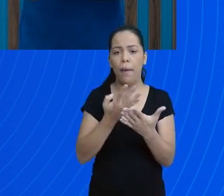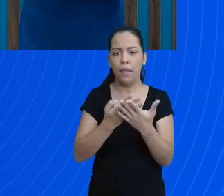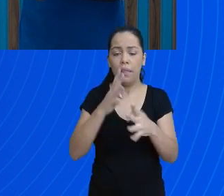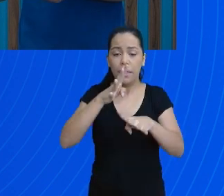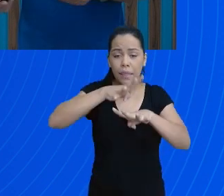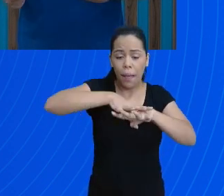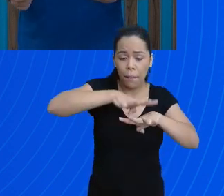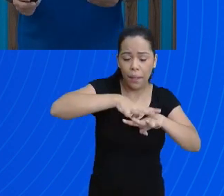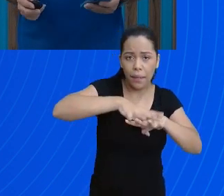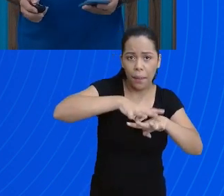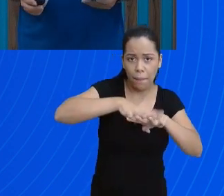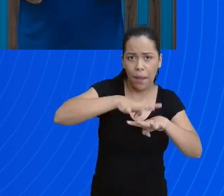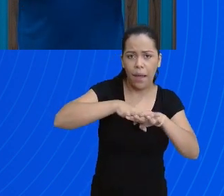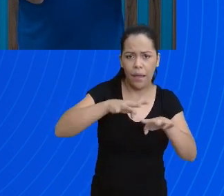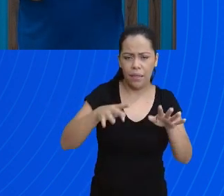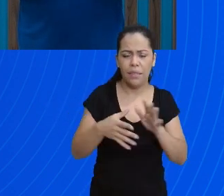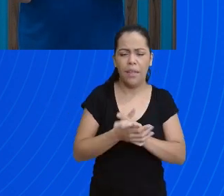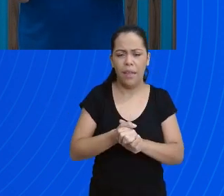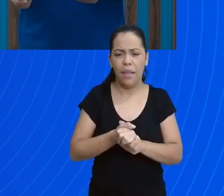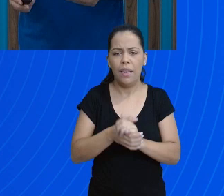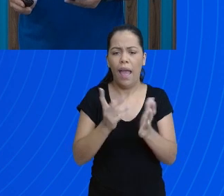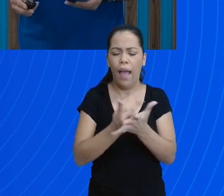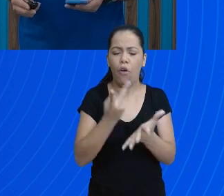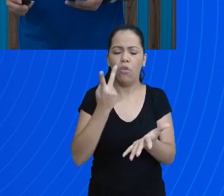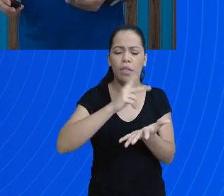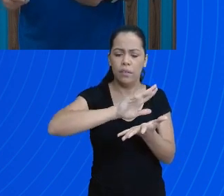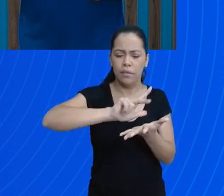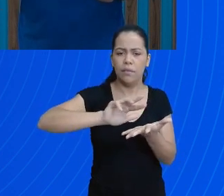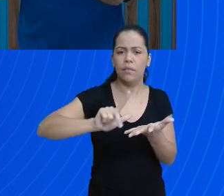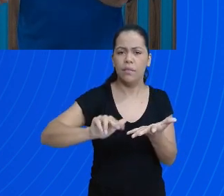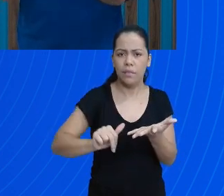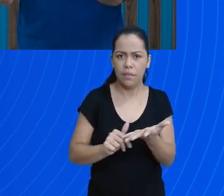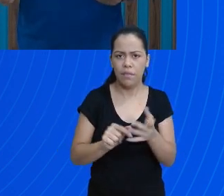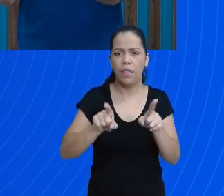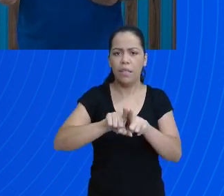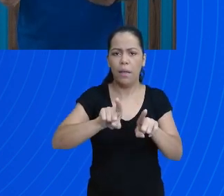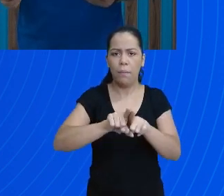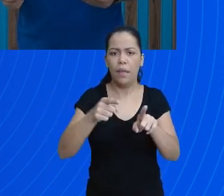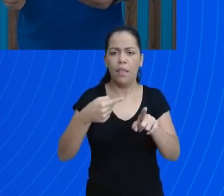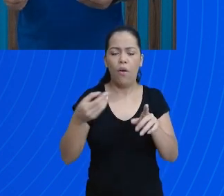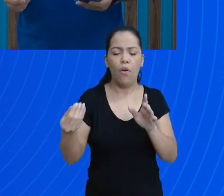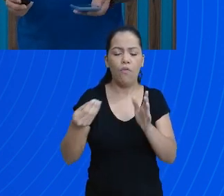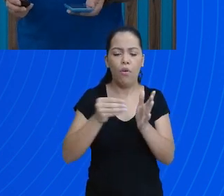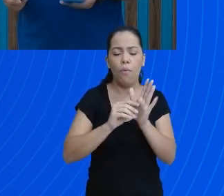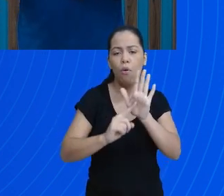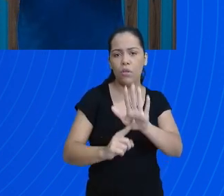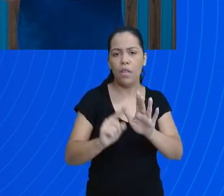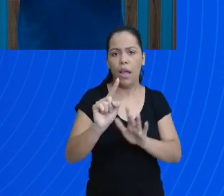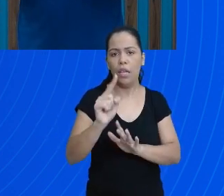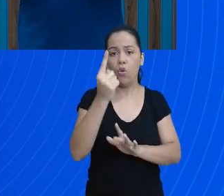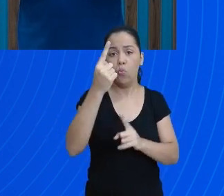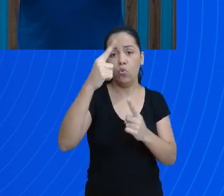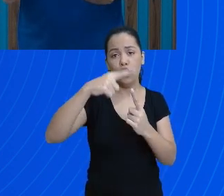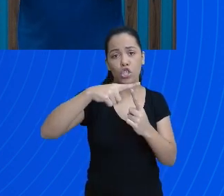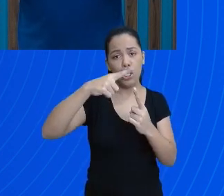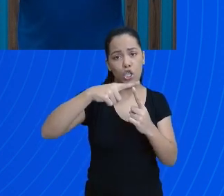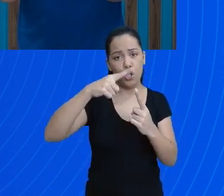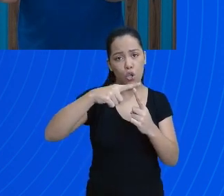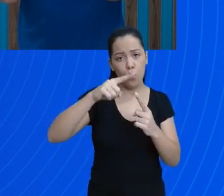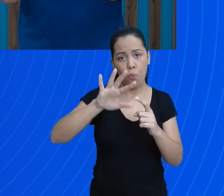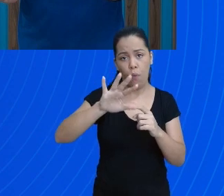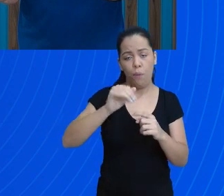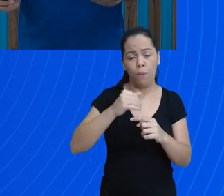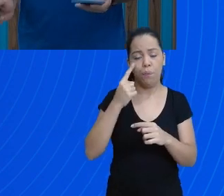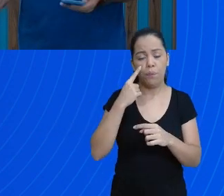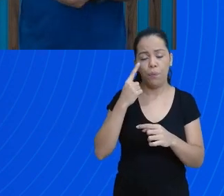caso que a gente vai estudar aqui, a gente vai estudar um tipo de projeção, que eu costumo trazer a ideia de projeção se você imaginar a